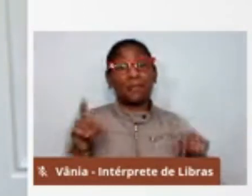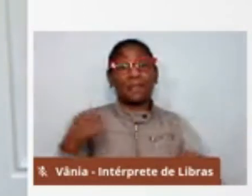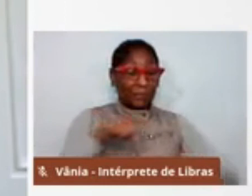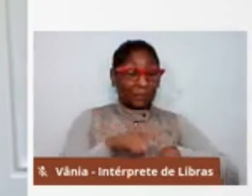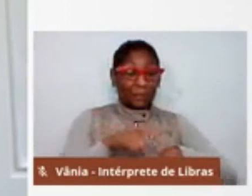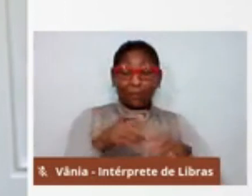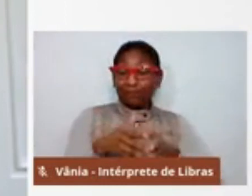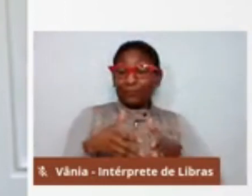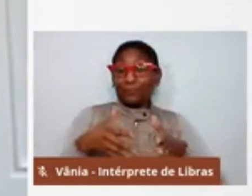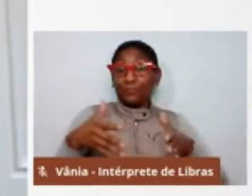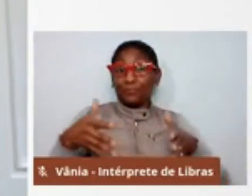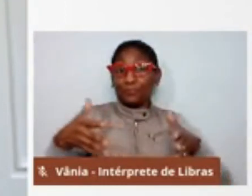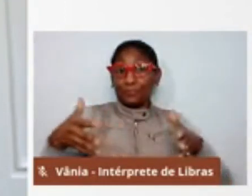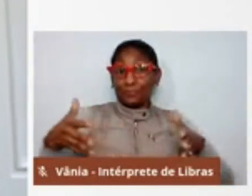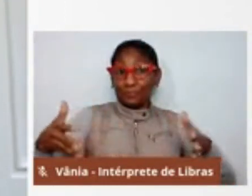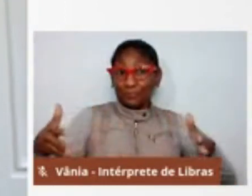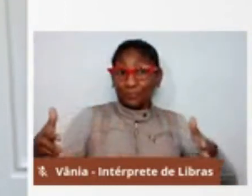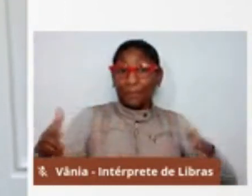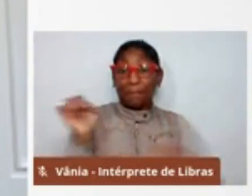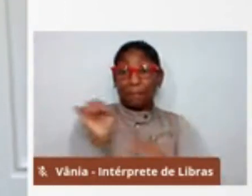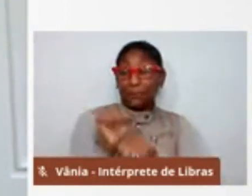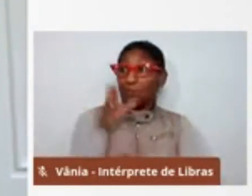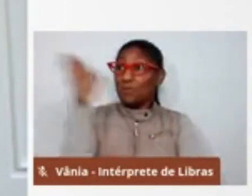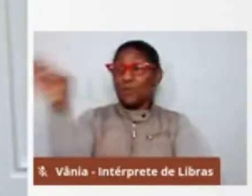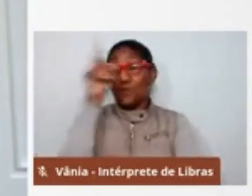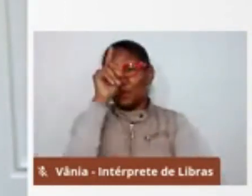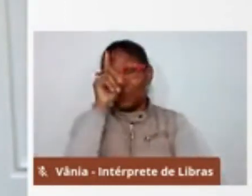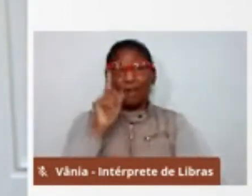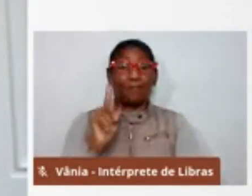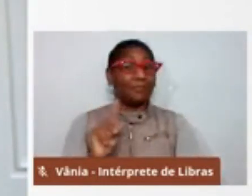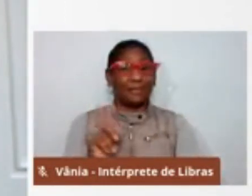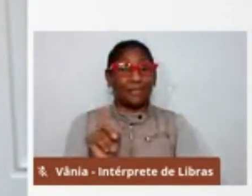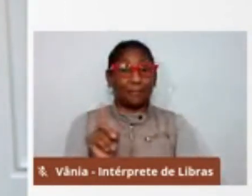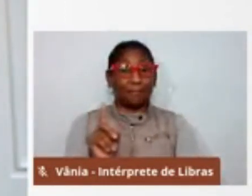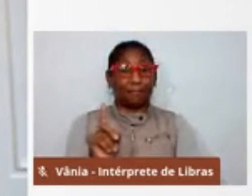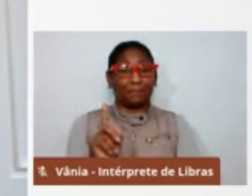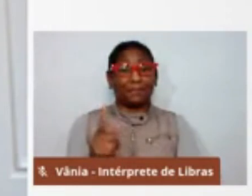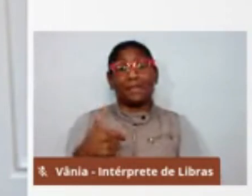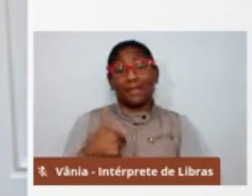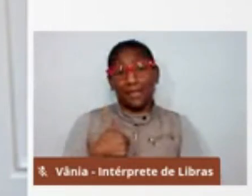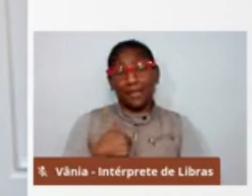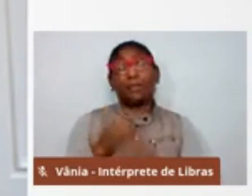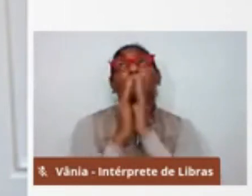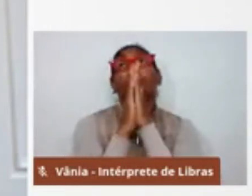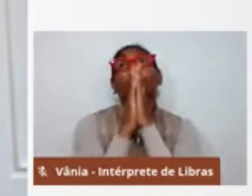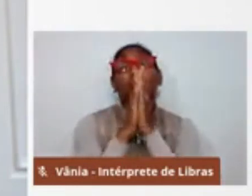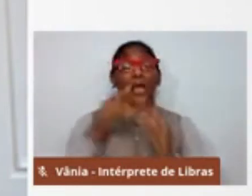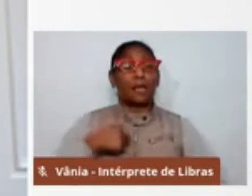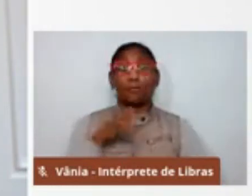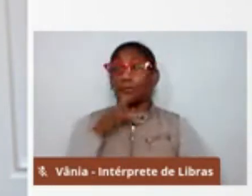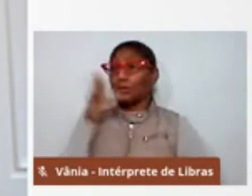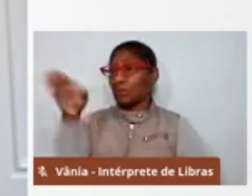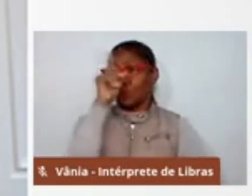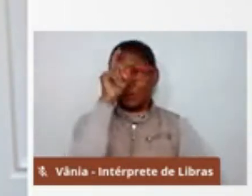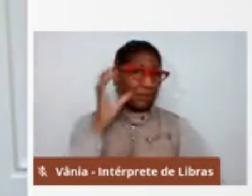porque do total de contágio, eu espero não precise de nenhuma internação, estou me cuidando